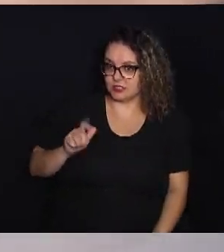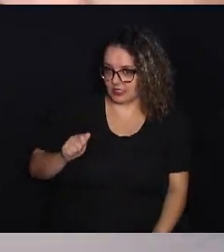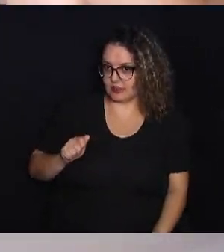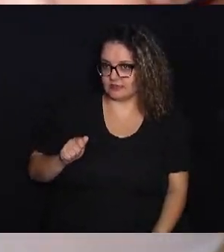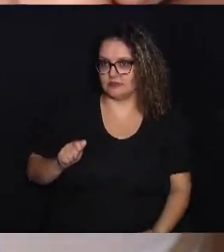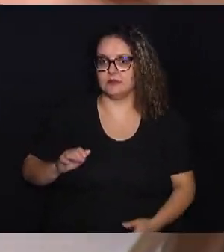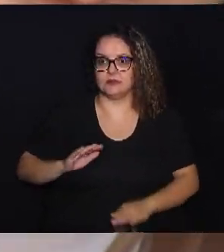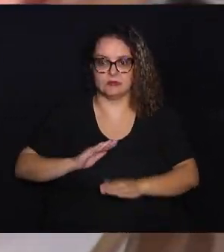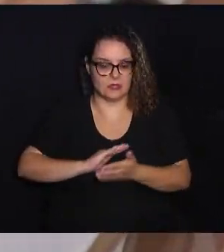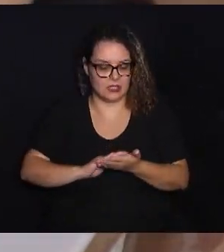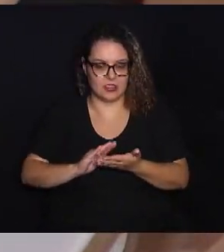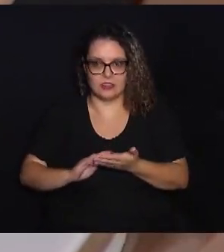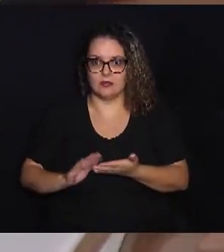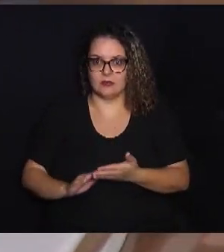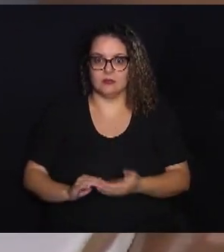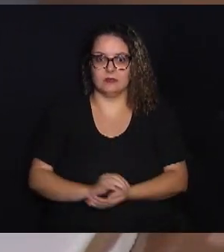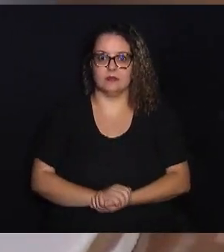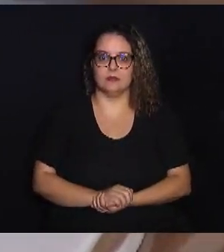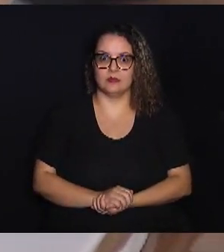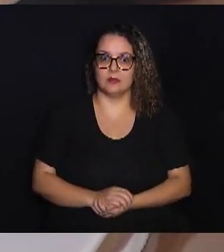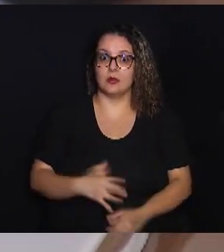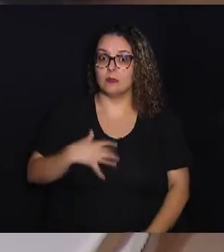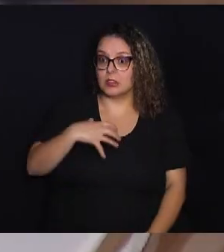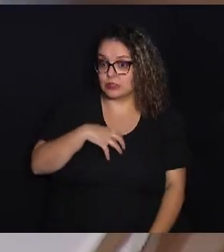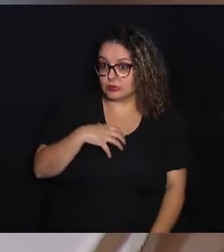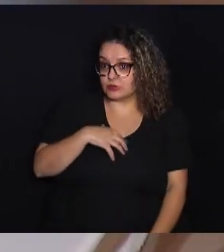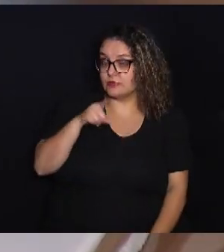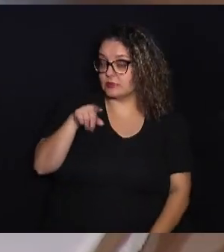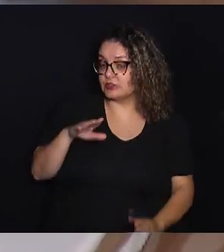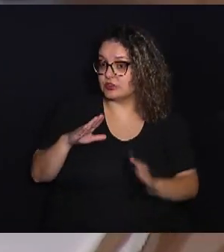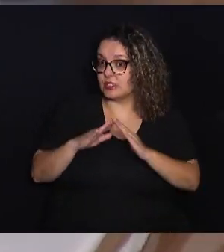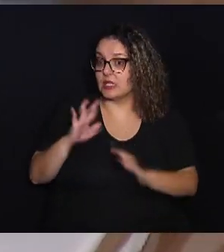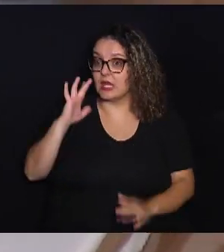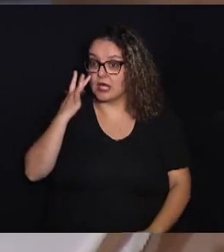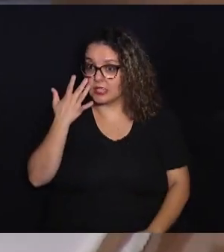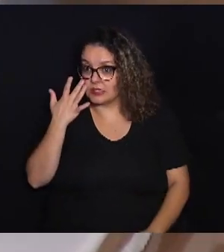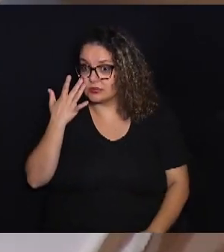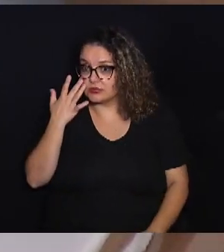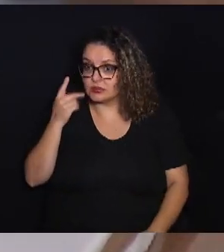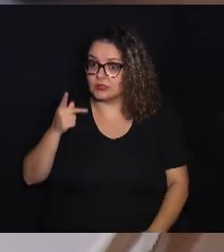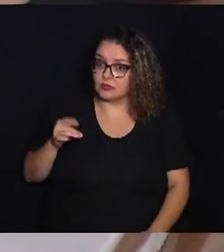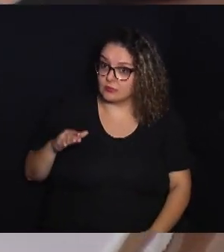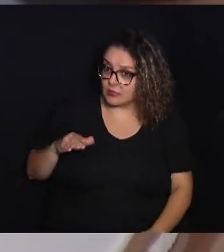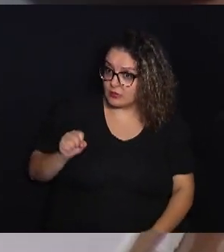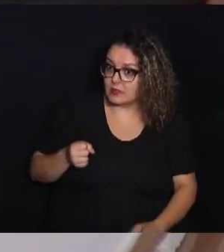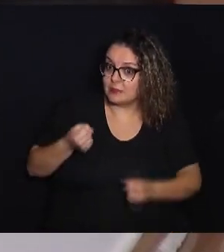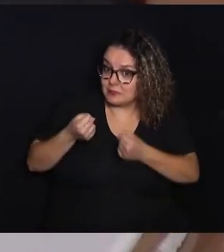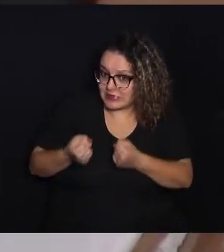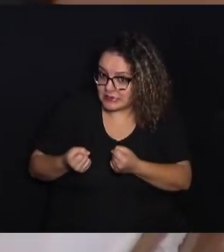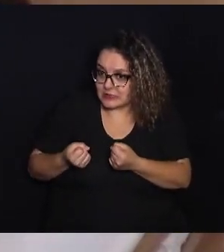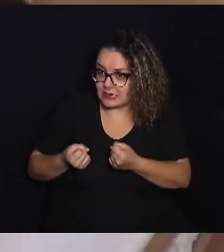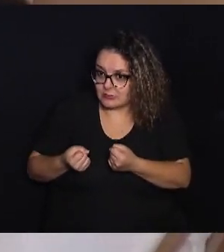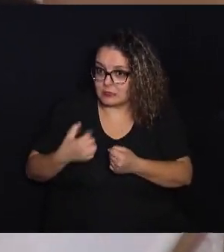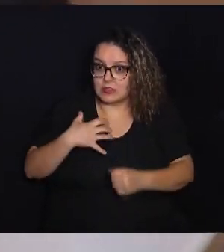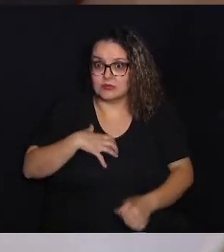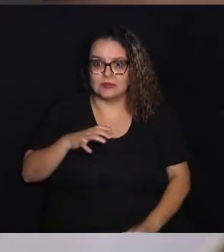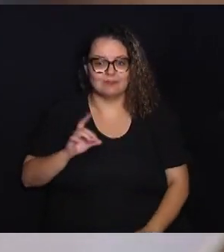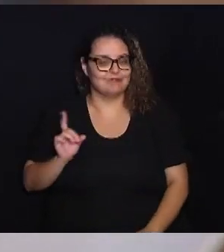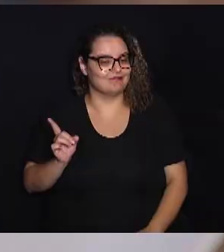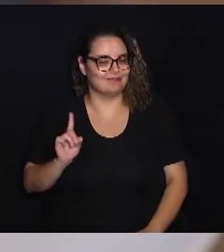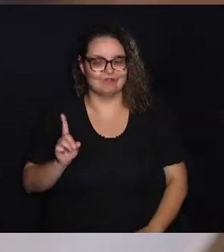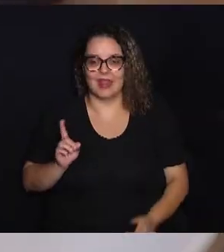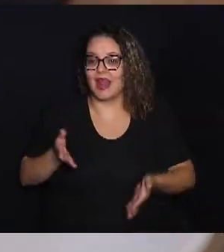a temperatura ainda está bastante alta, vai prejudicar. Deixa ela esfriar e